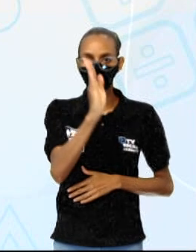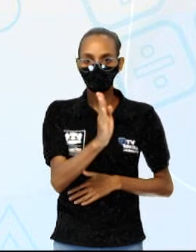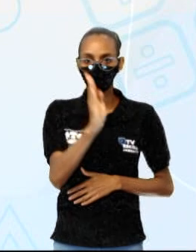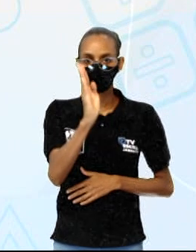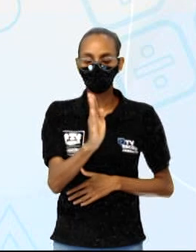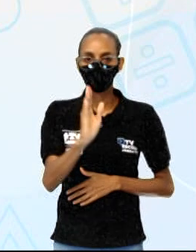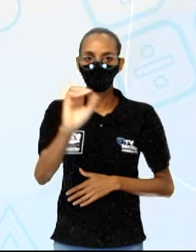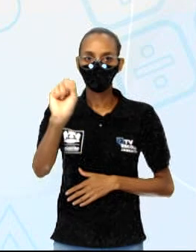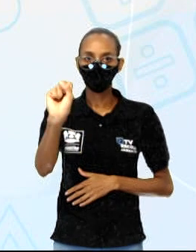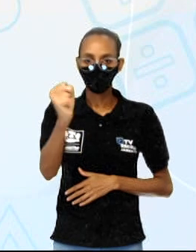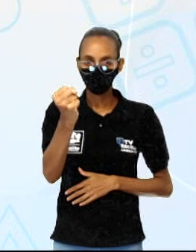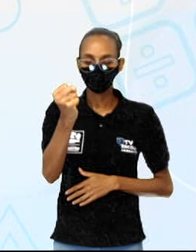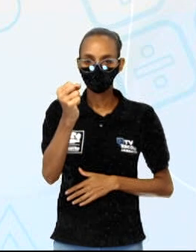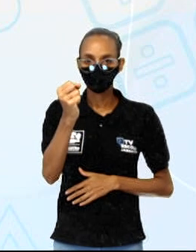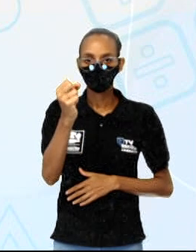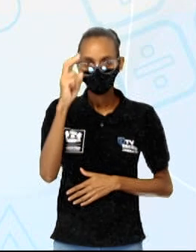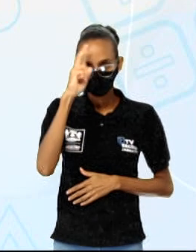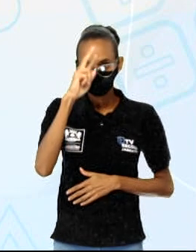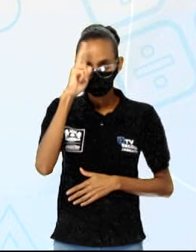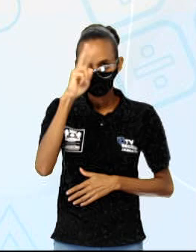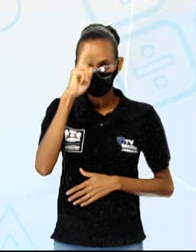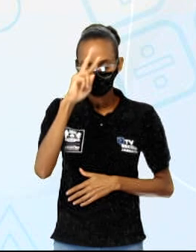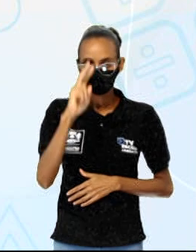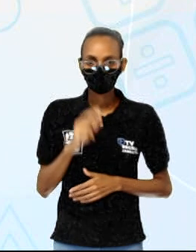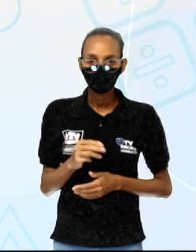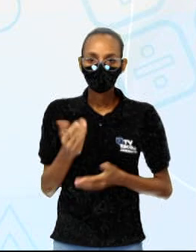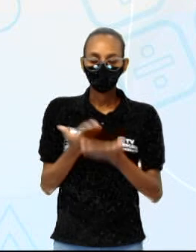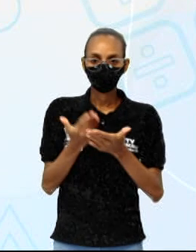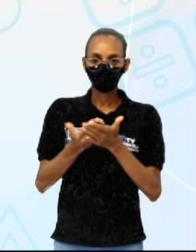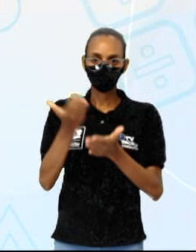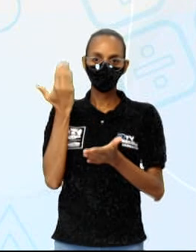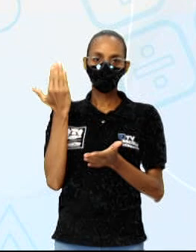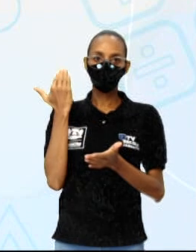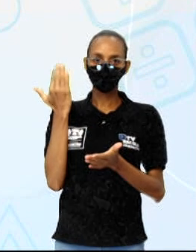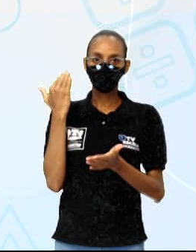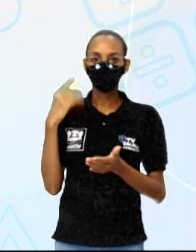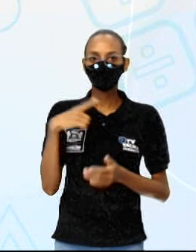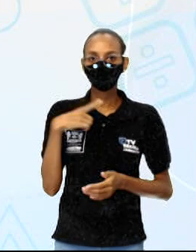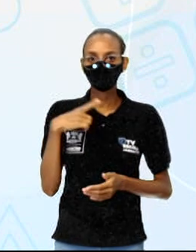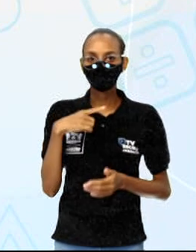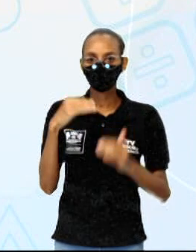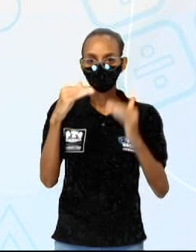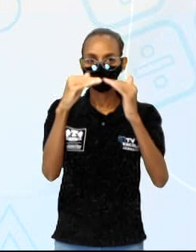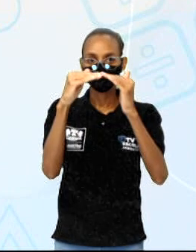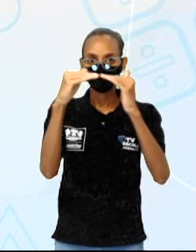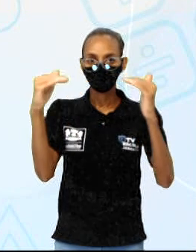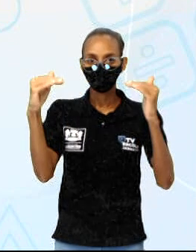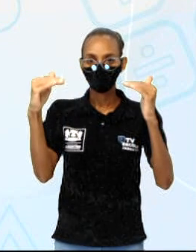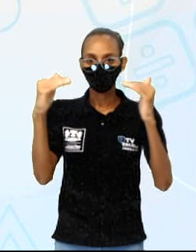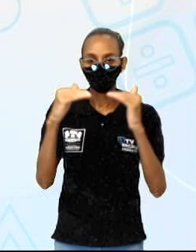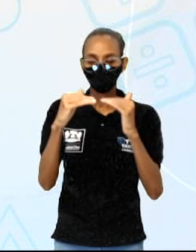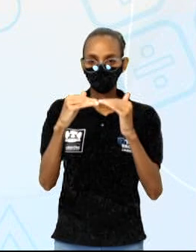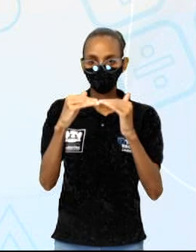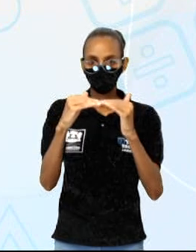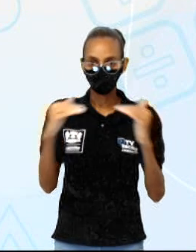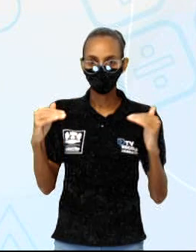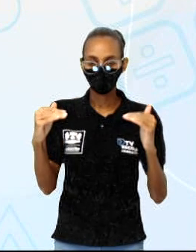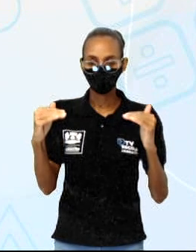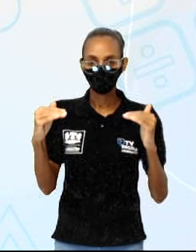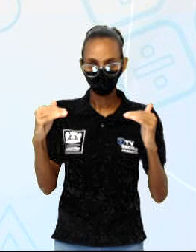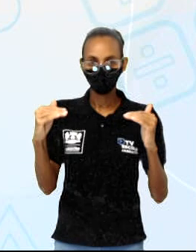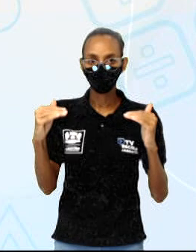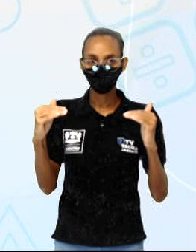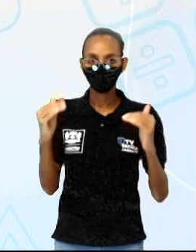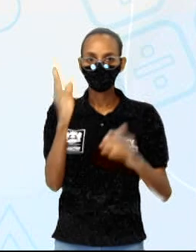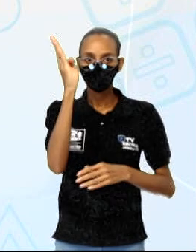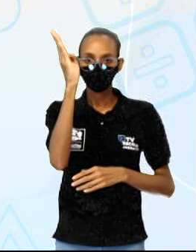aula anterior. Olha, R é paralela a S. T e U são transversais.